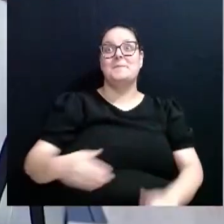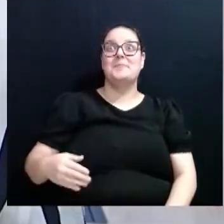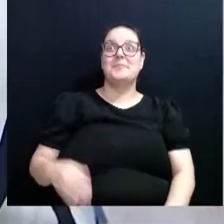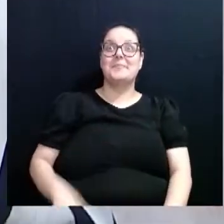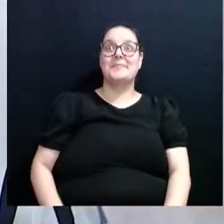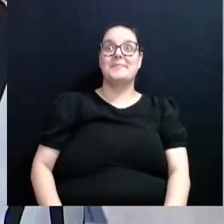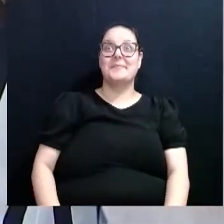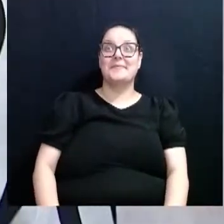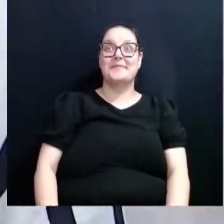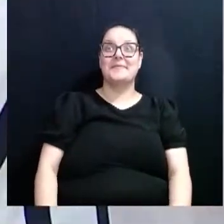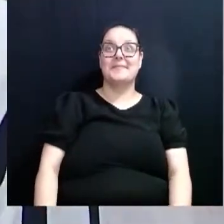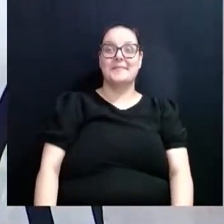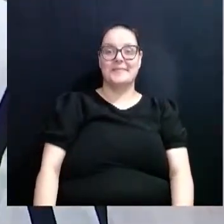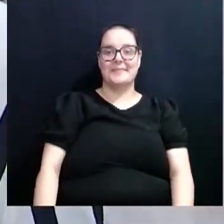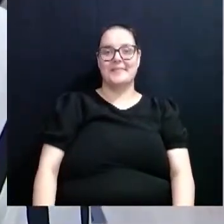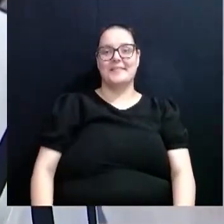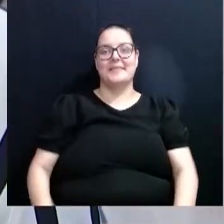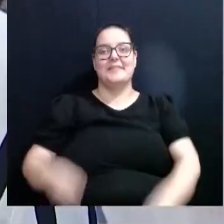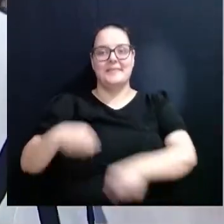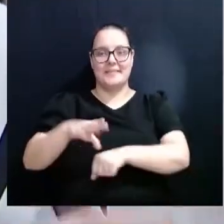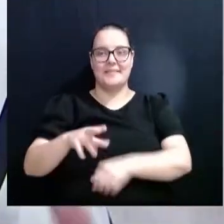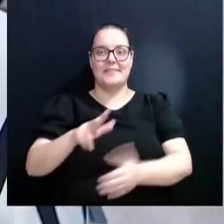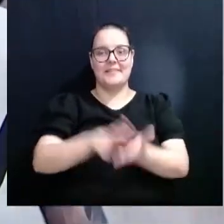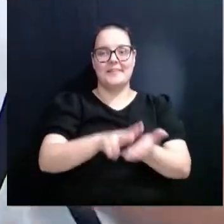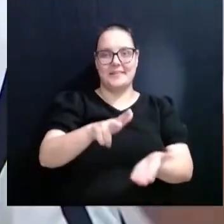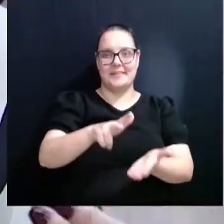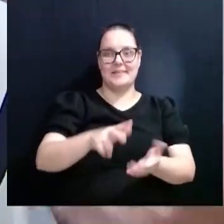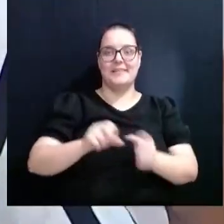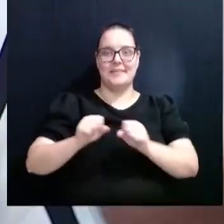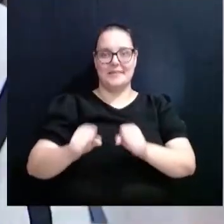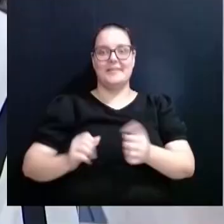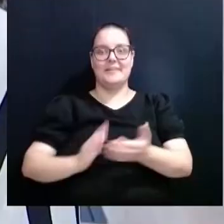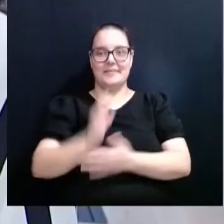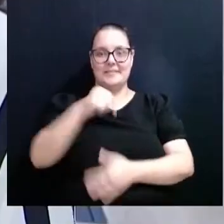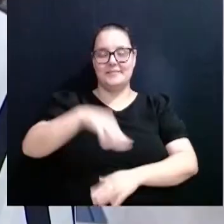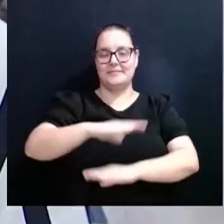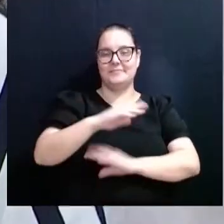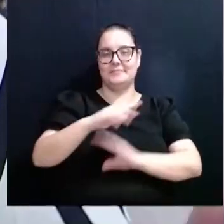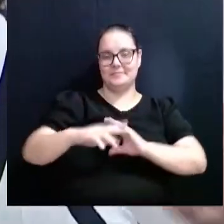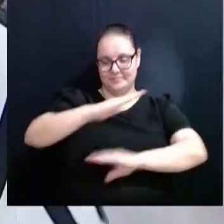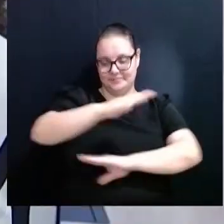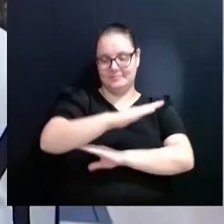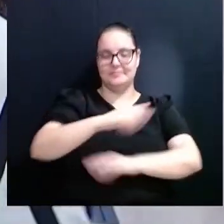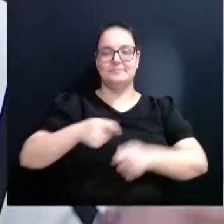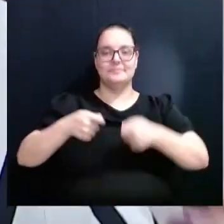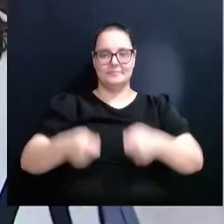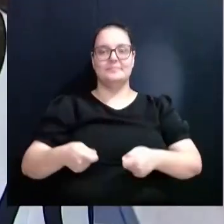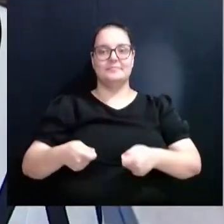para encaminhar essa regulamentação para que possa ser aprovada aqui na Câmara e garantir esse pagamento retroativo,